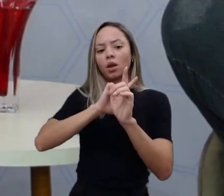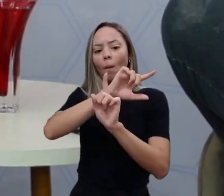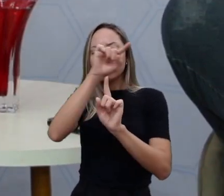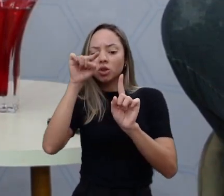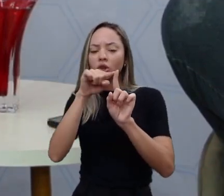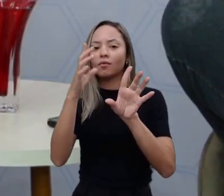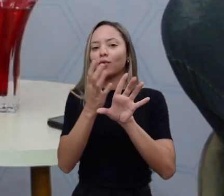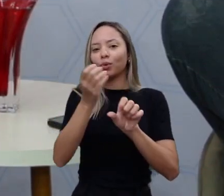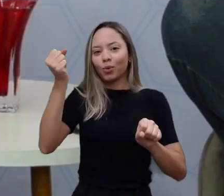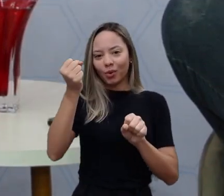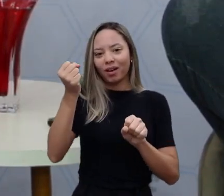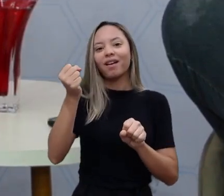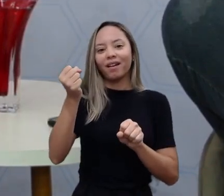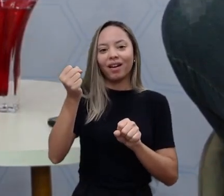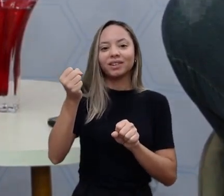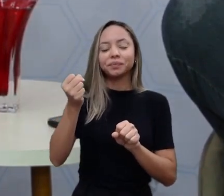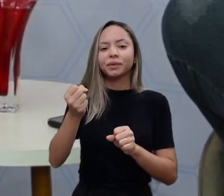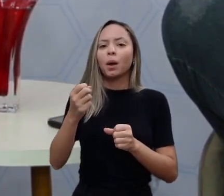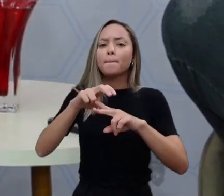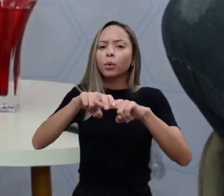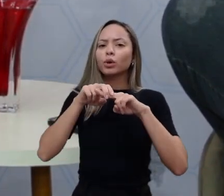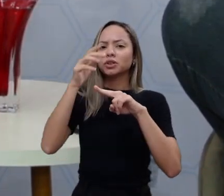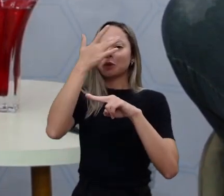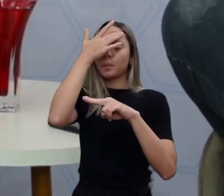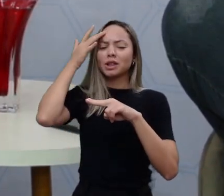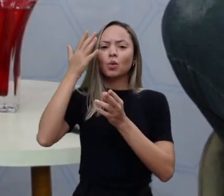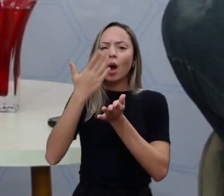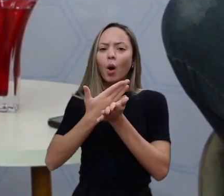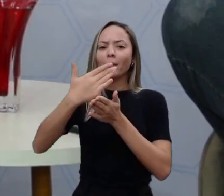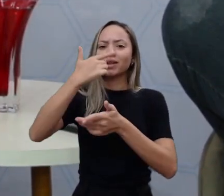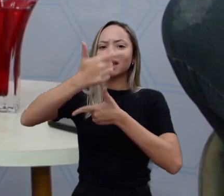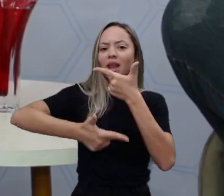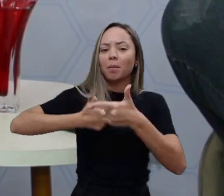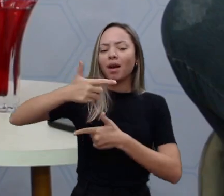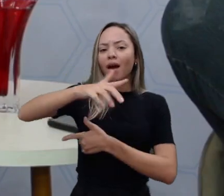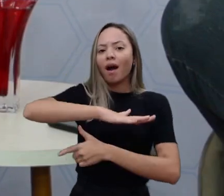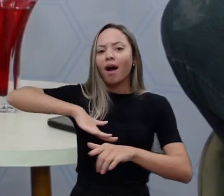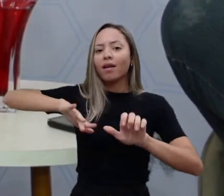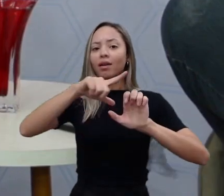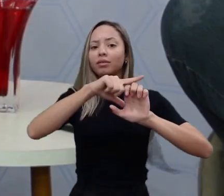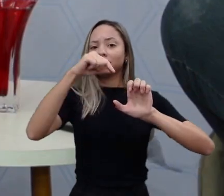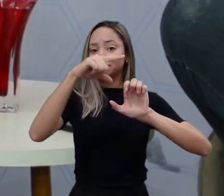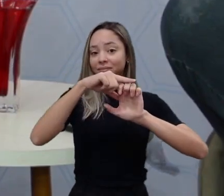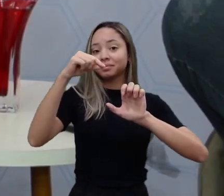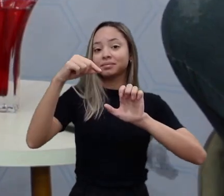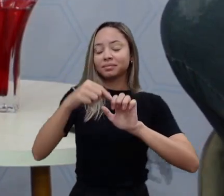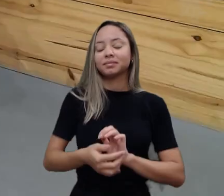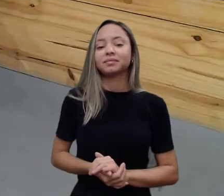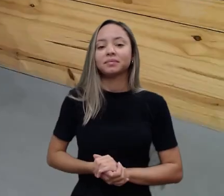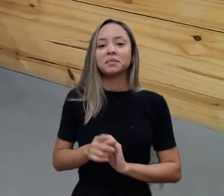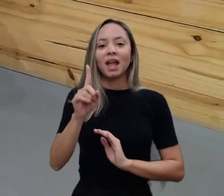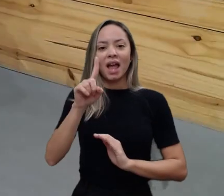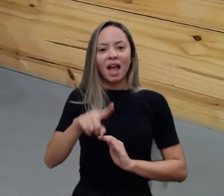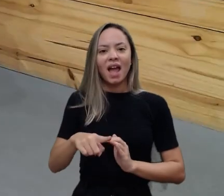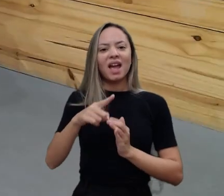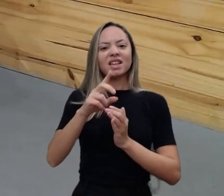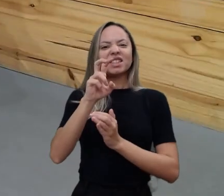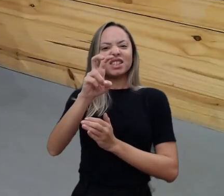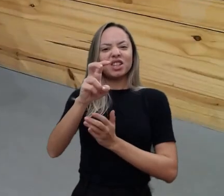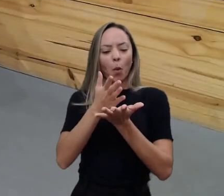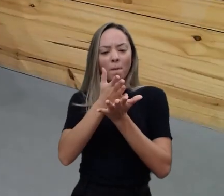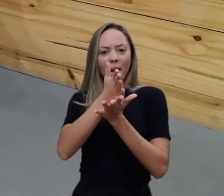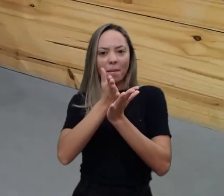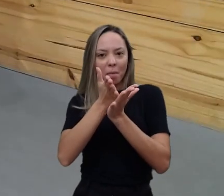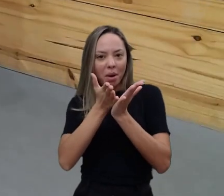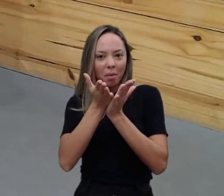isso que a pessoa se torna empresário e começa a atuar numa atividade empresarial. São aqueles 5 pontos que o professor Elber